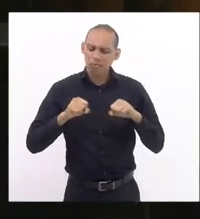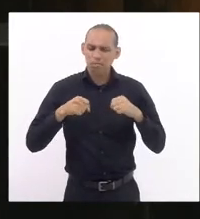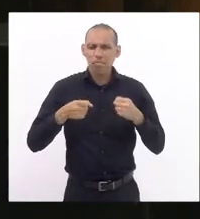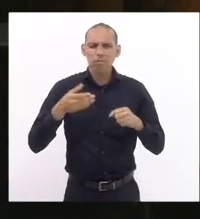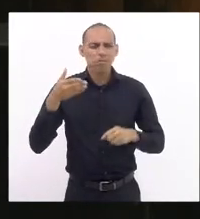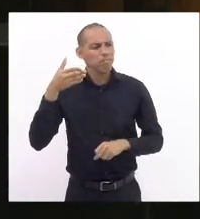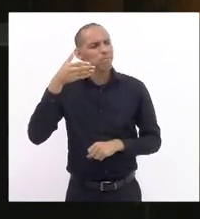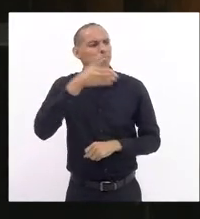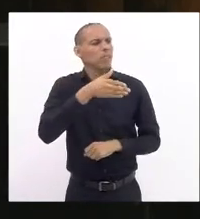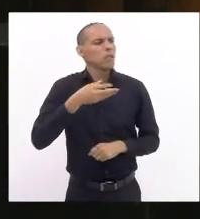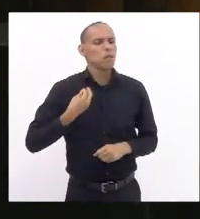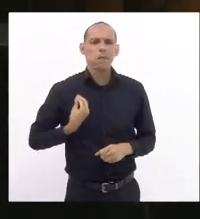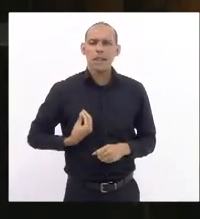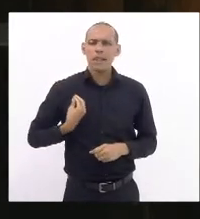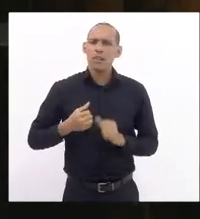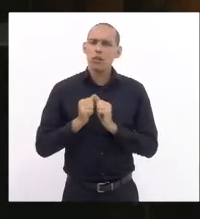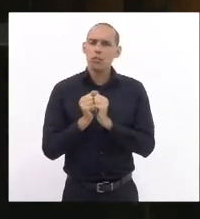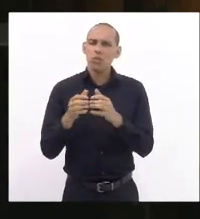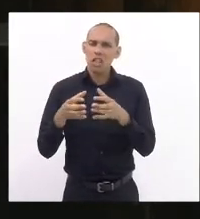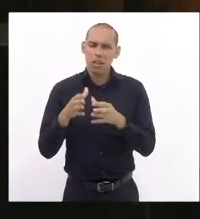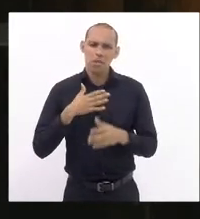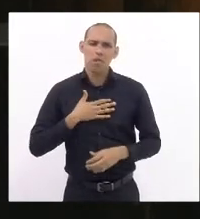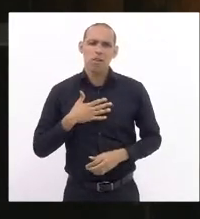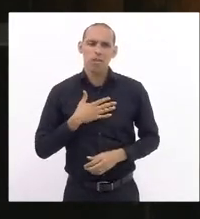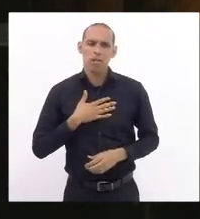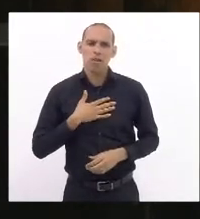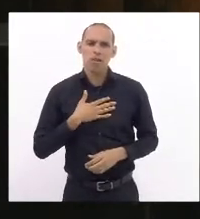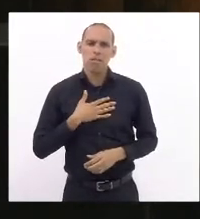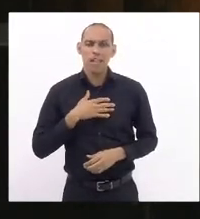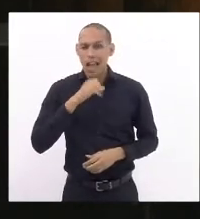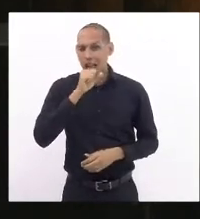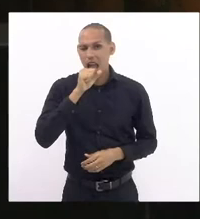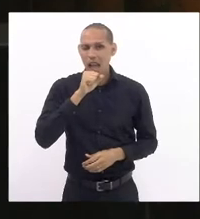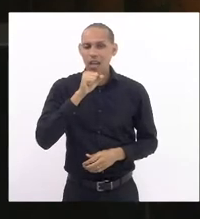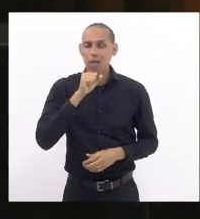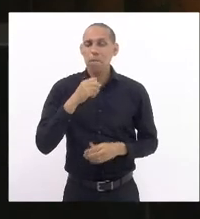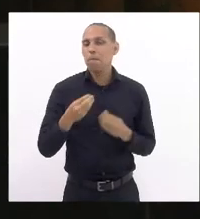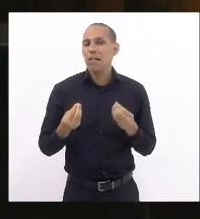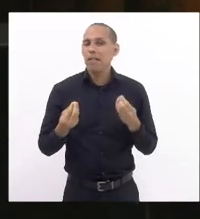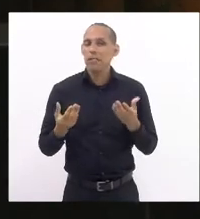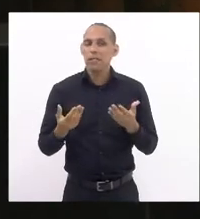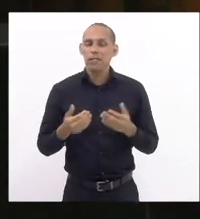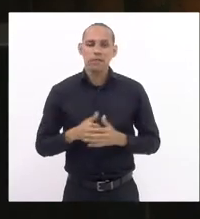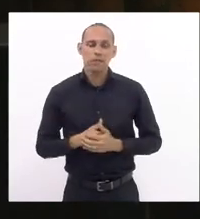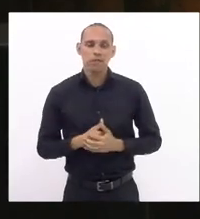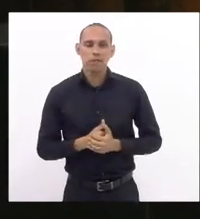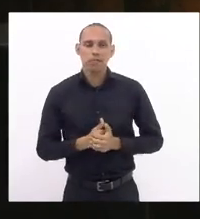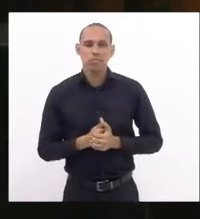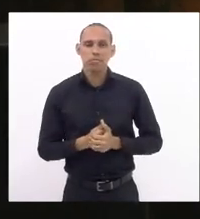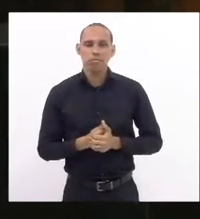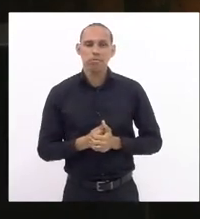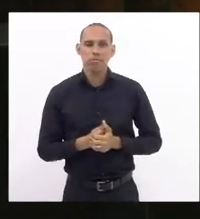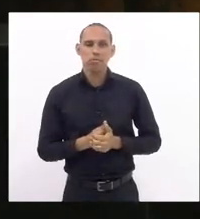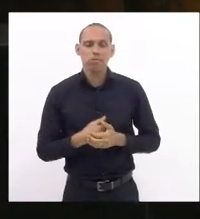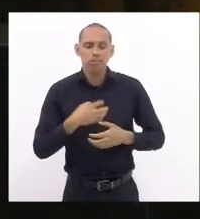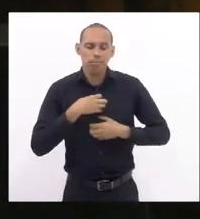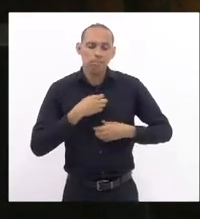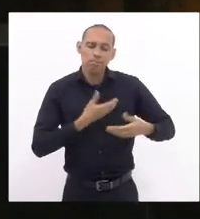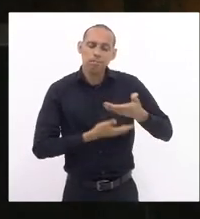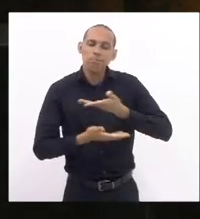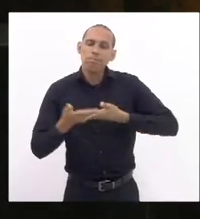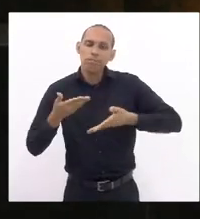de estar presente com a minha equipe no último sábado, justamente não prestando